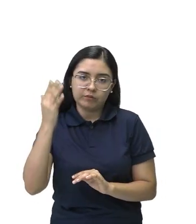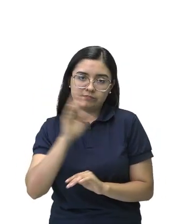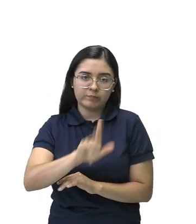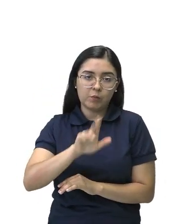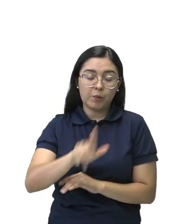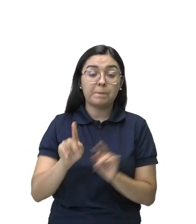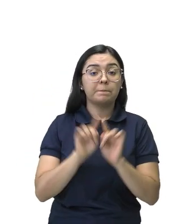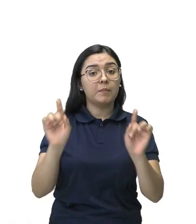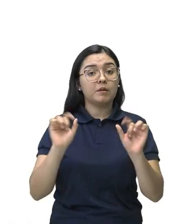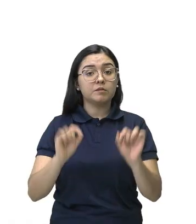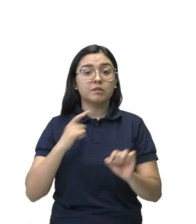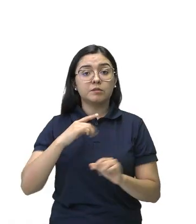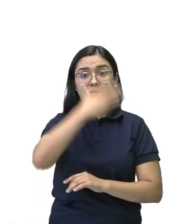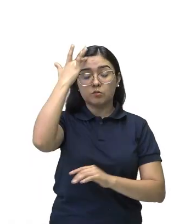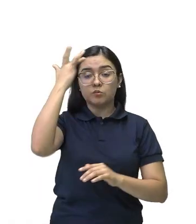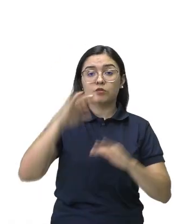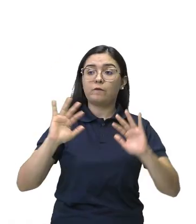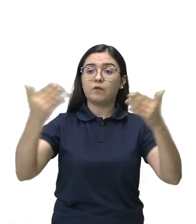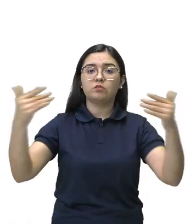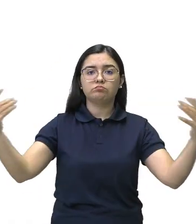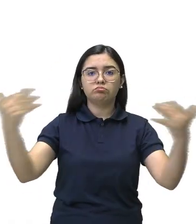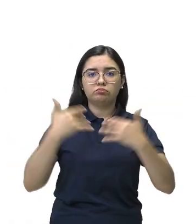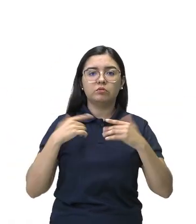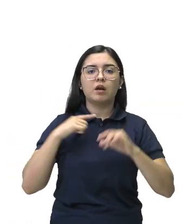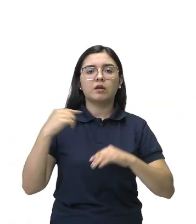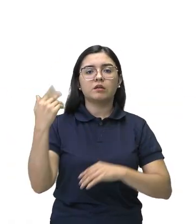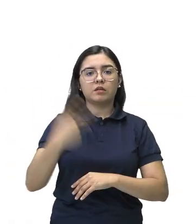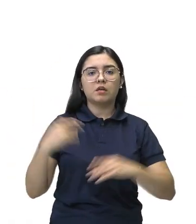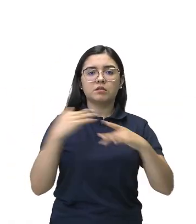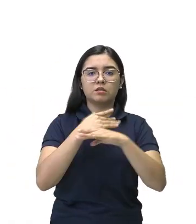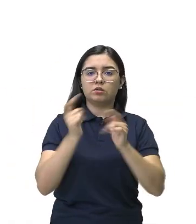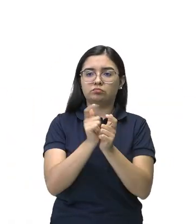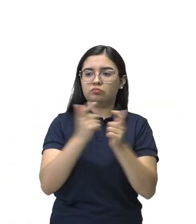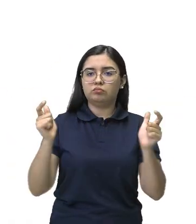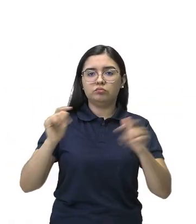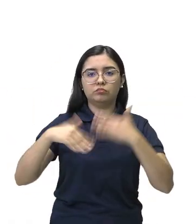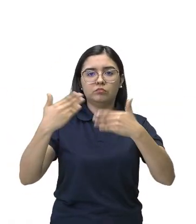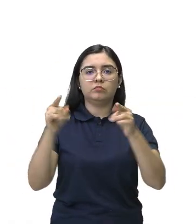aconteça. Mas os imigrantes fizeram com que a cidade crescesse